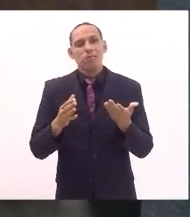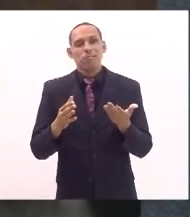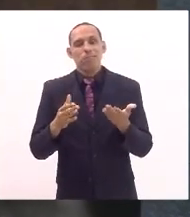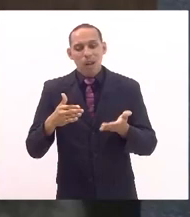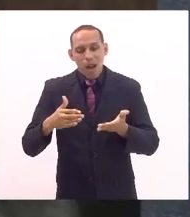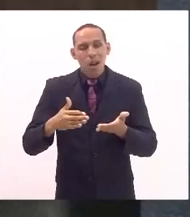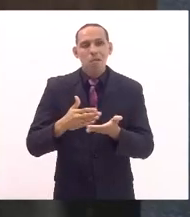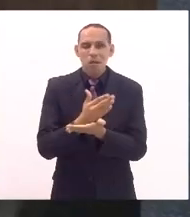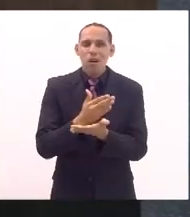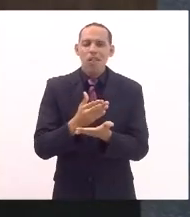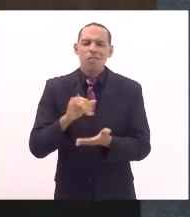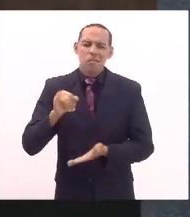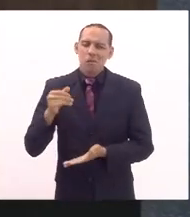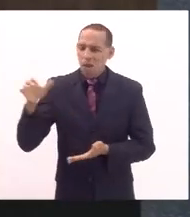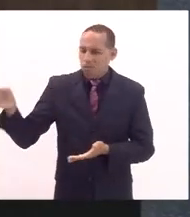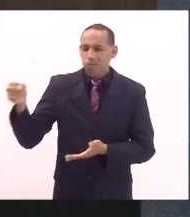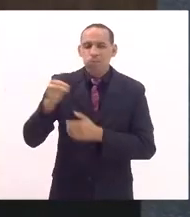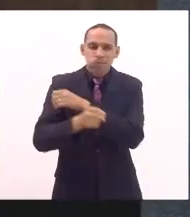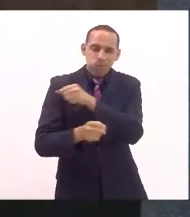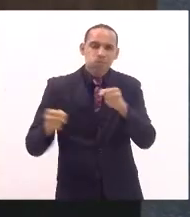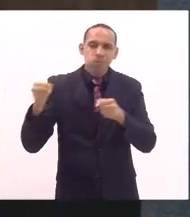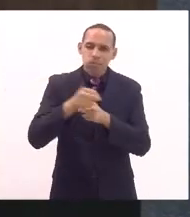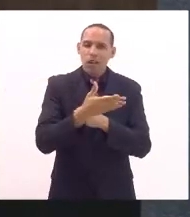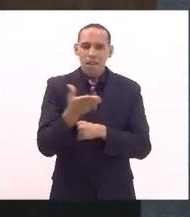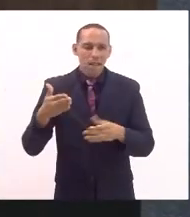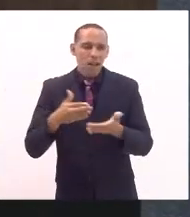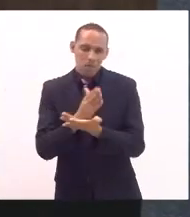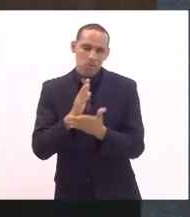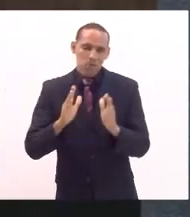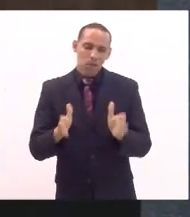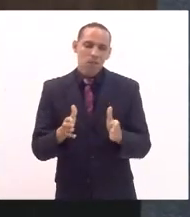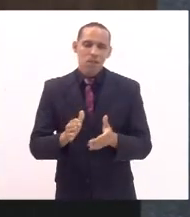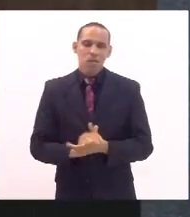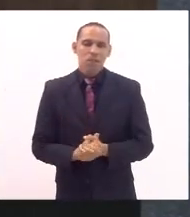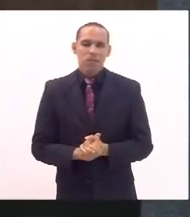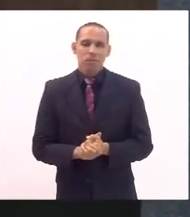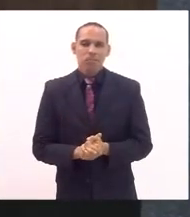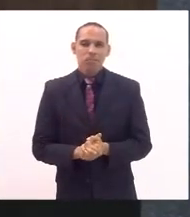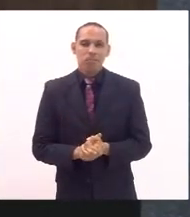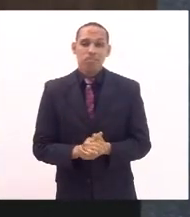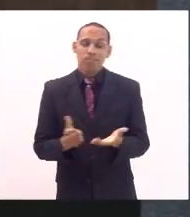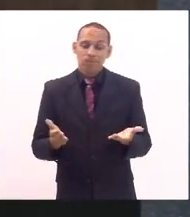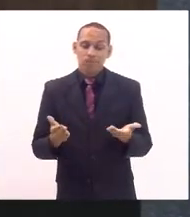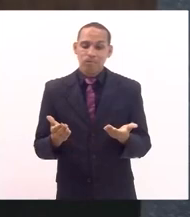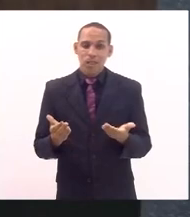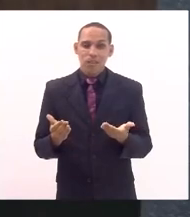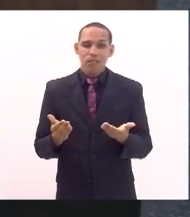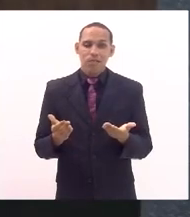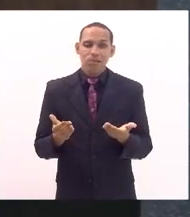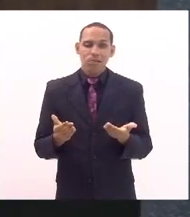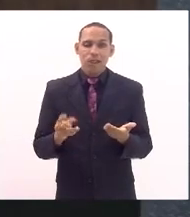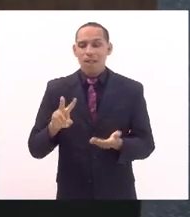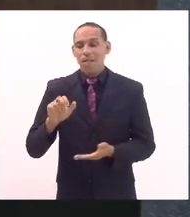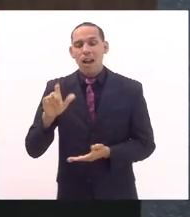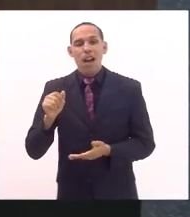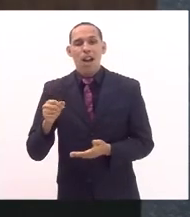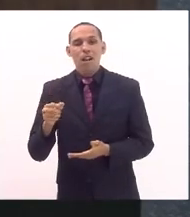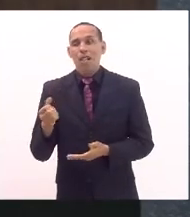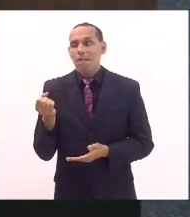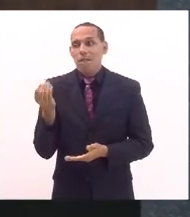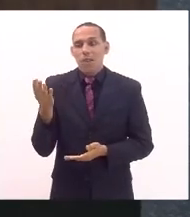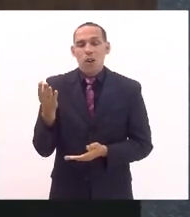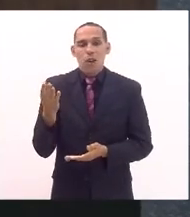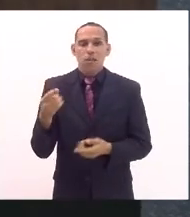aprovar de aproveitar aqueles que foram aprovados e que estão fora do número de vagas mas